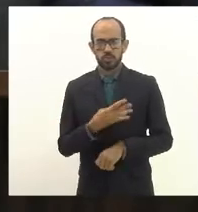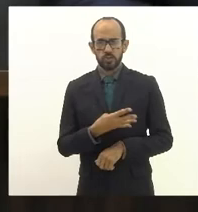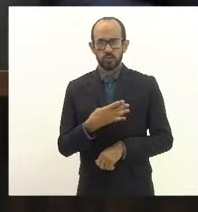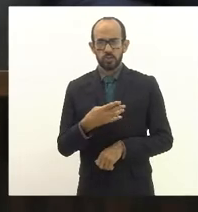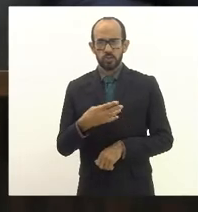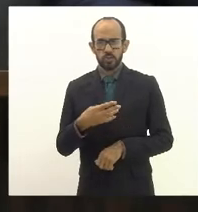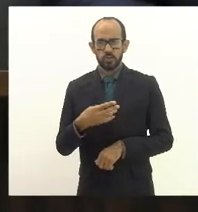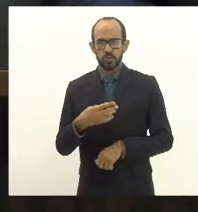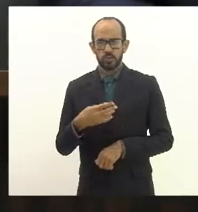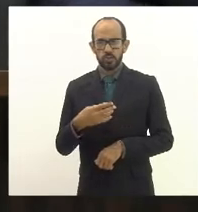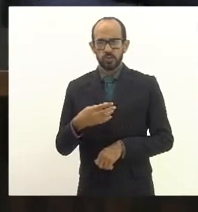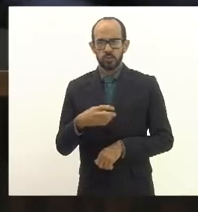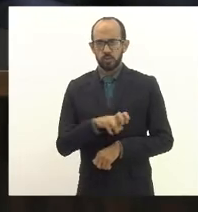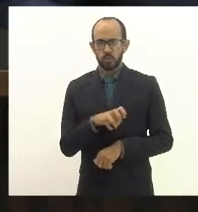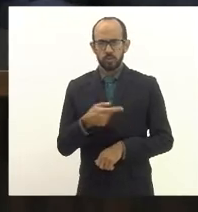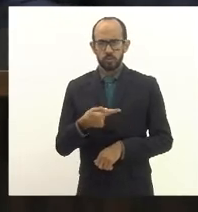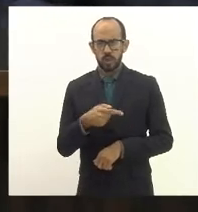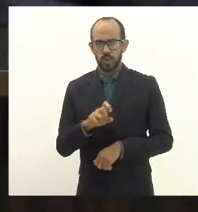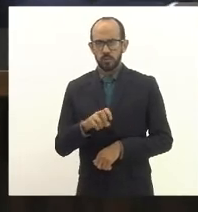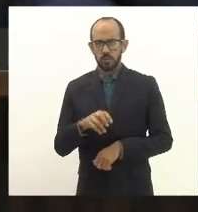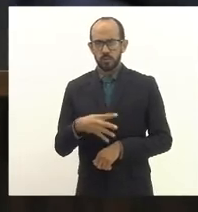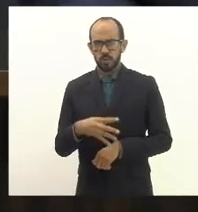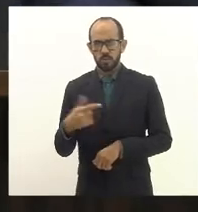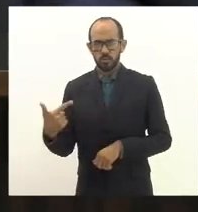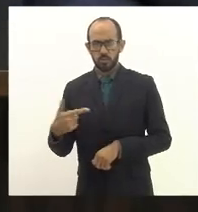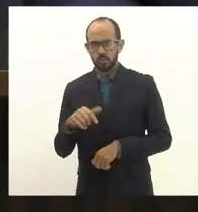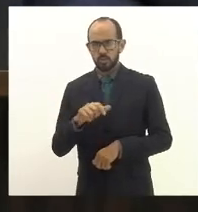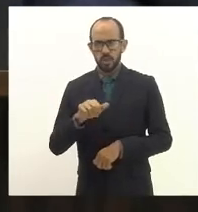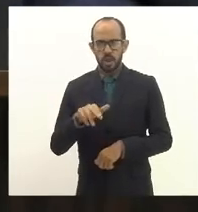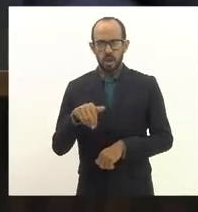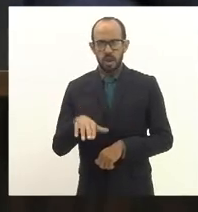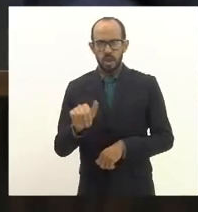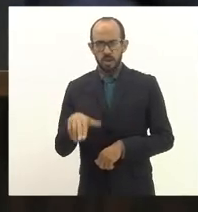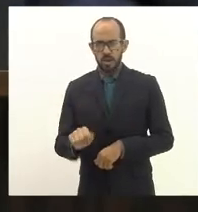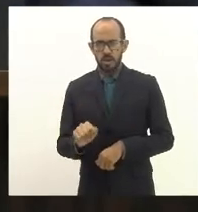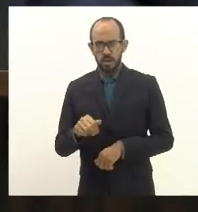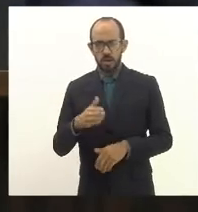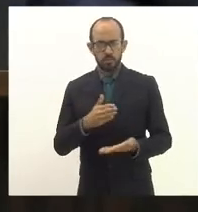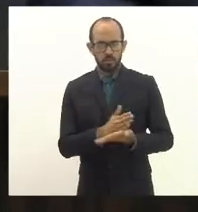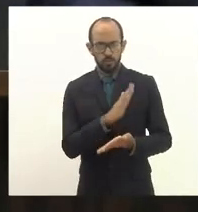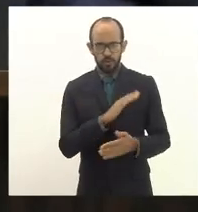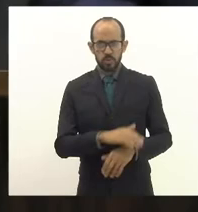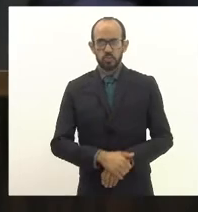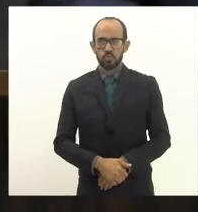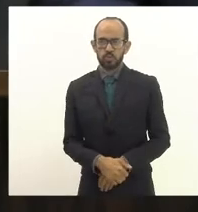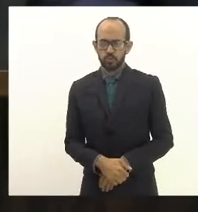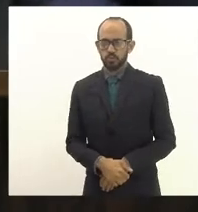5457 de 22, deputada Alana Passos. Senhores que aprovam, permaneçam como estão, aprovados.